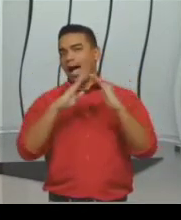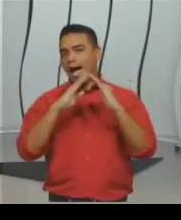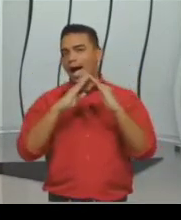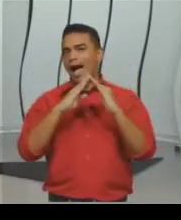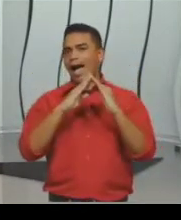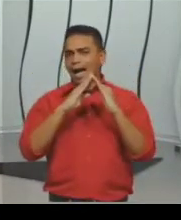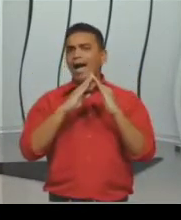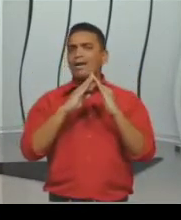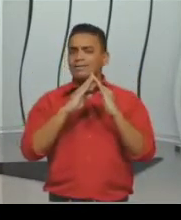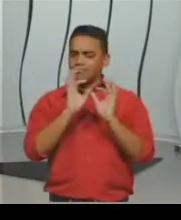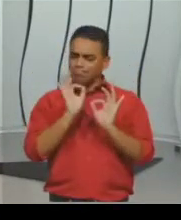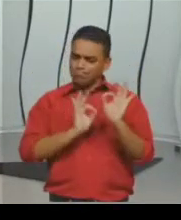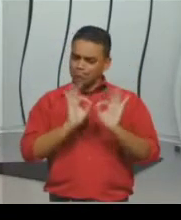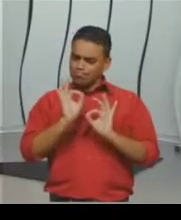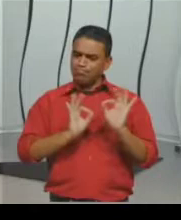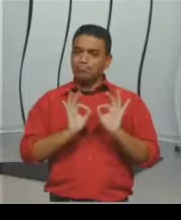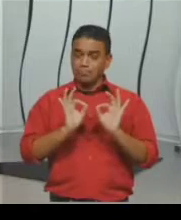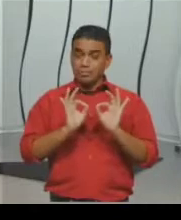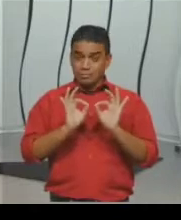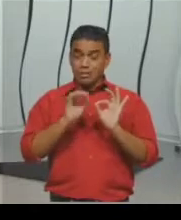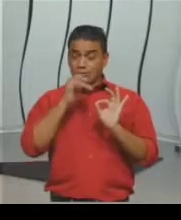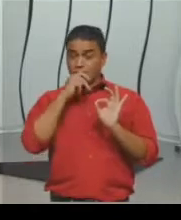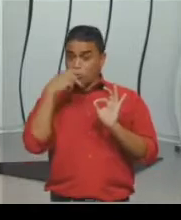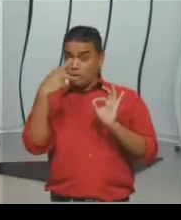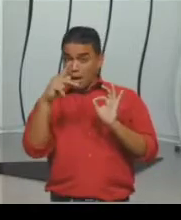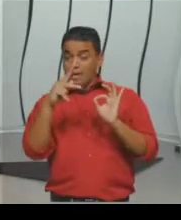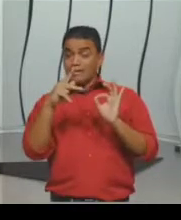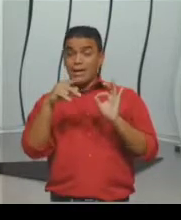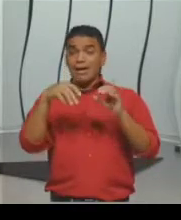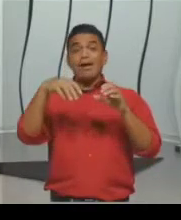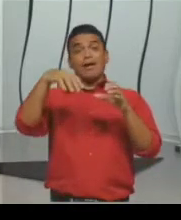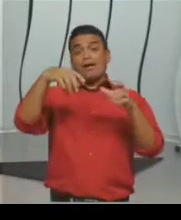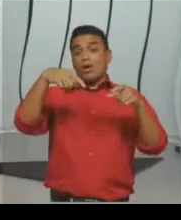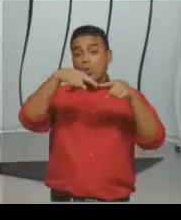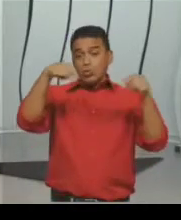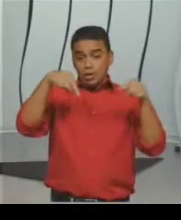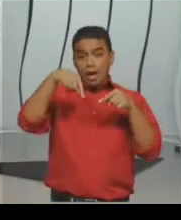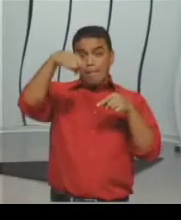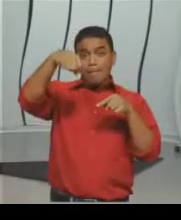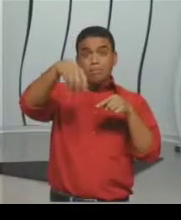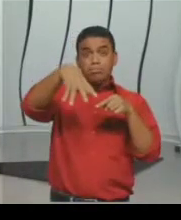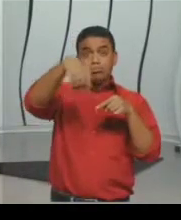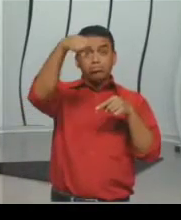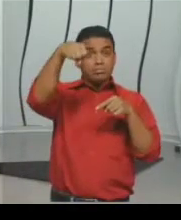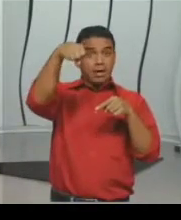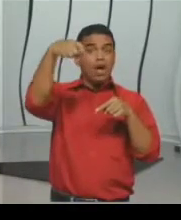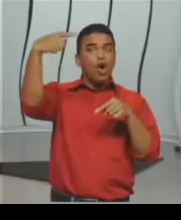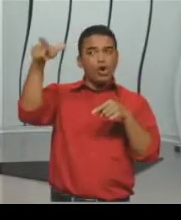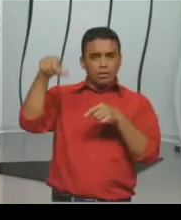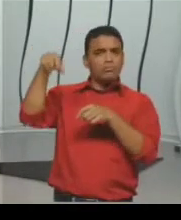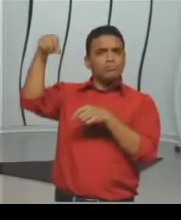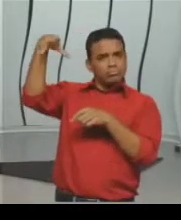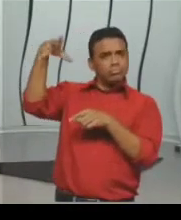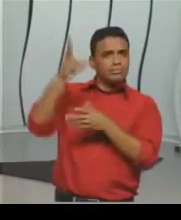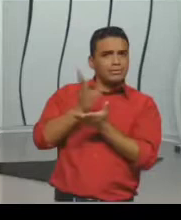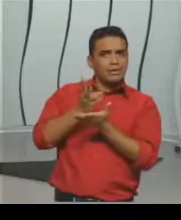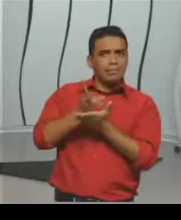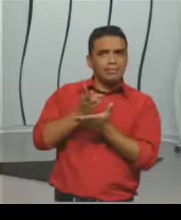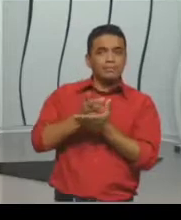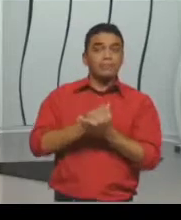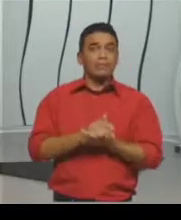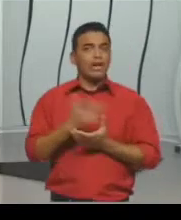estão ligadas, né? Se uma lâmpada queima, a outra não queima. A gente não sofre com isso. Vamos queimar a outra lâmpada agora para ver como é que